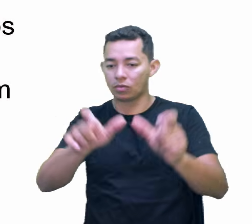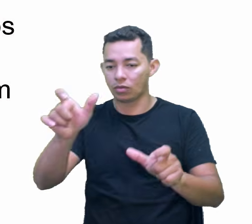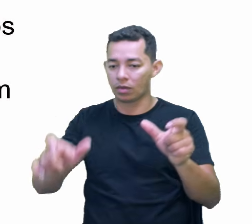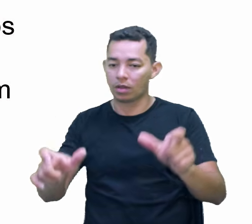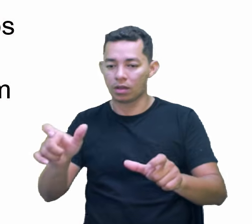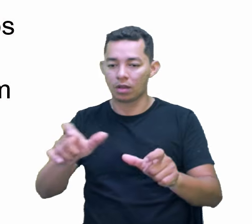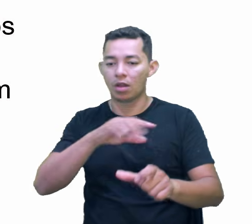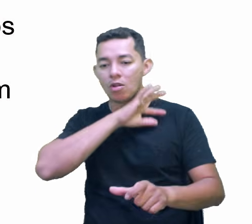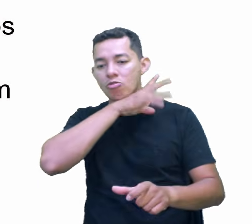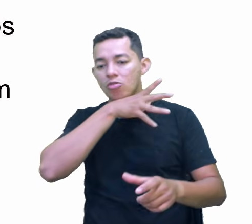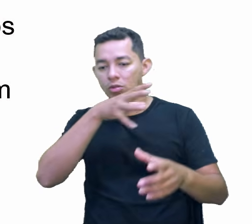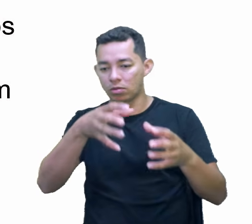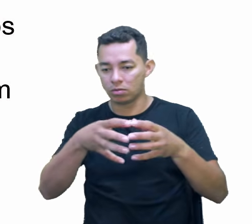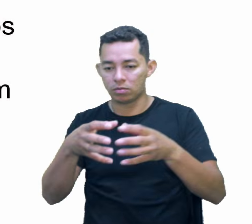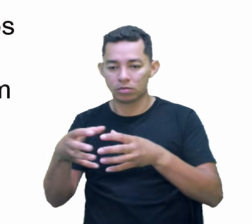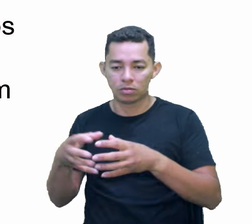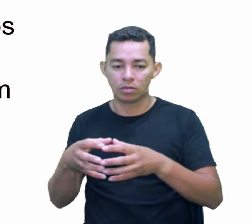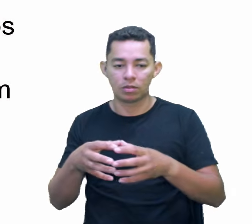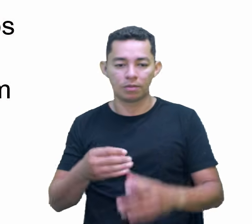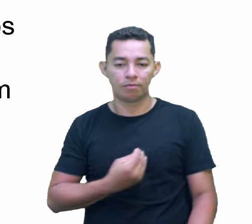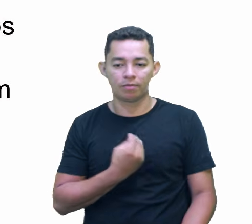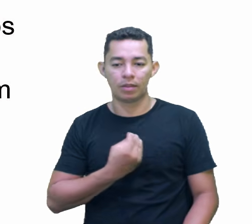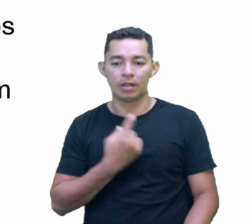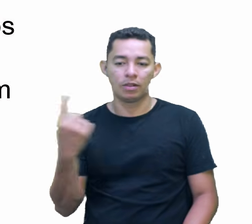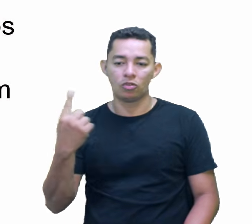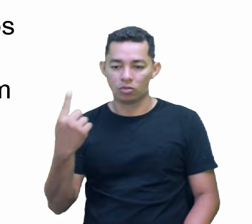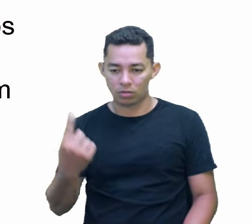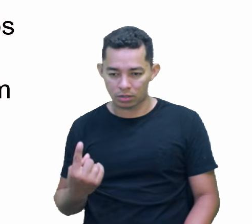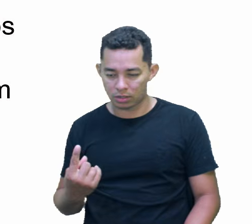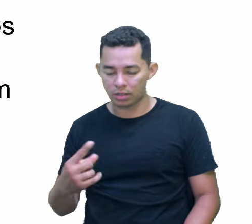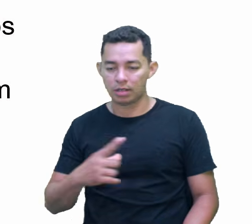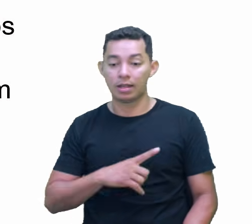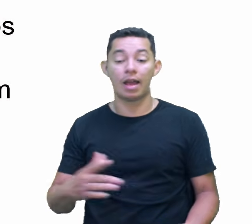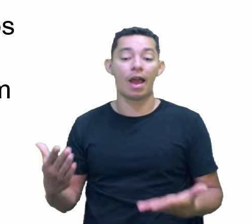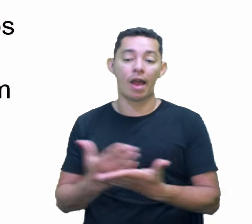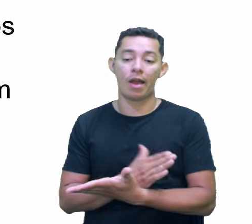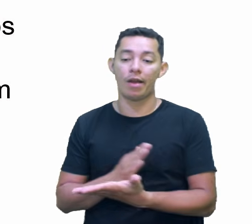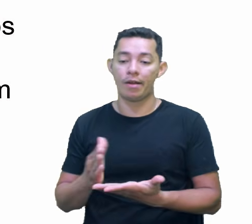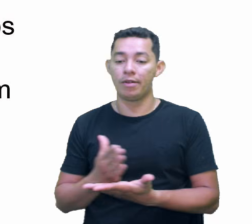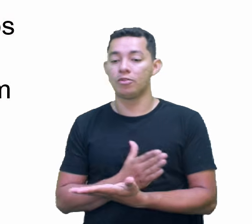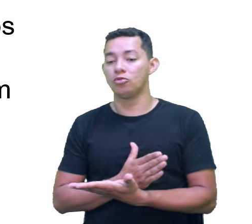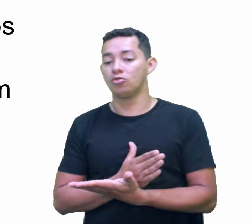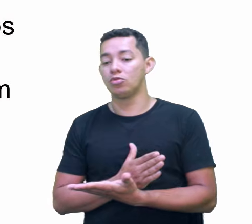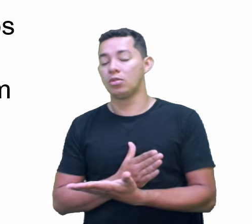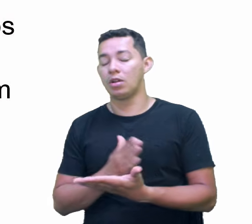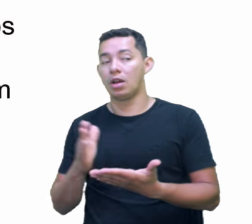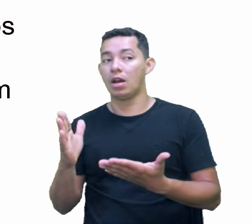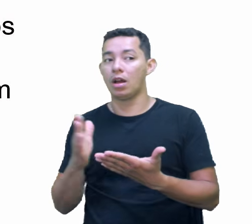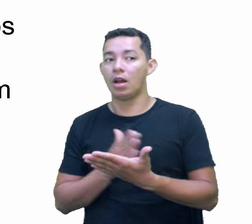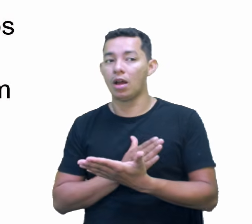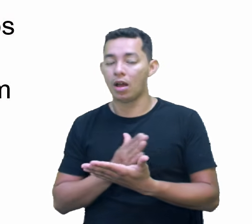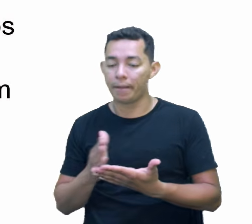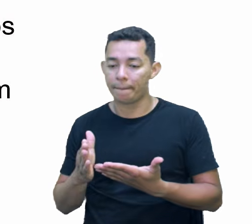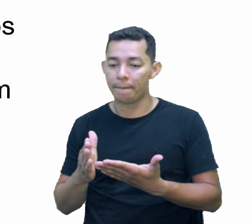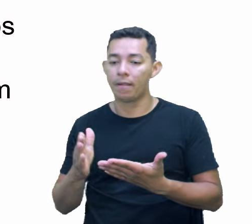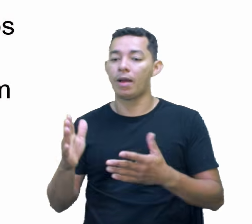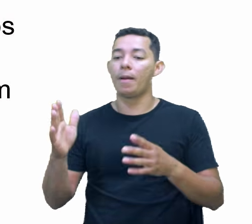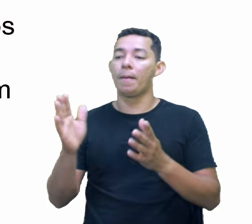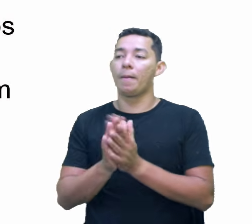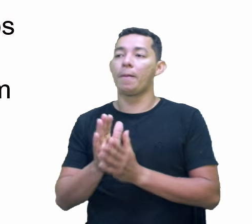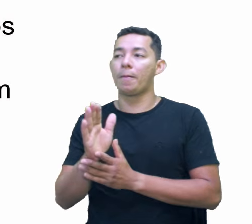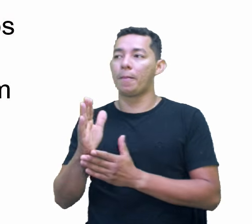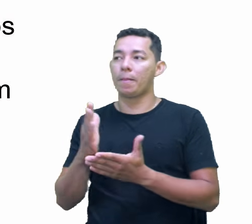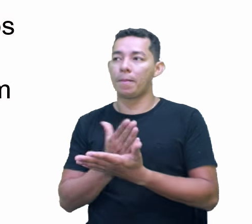geralmente isolados. A gente tem indivíduos que andam em bando. Né? A gente tem indivíduos que só